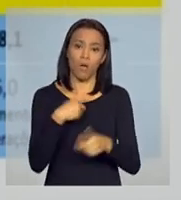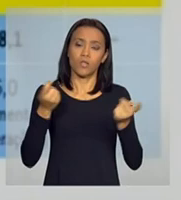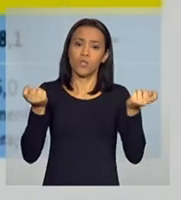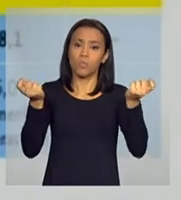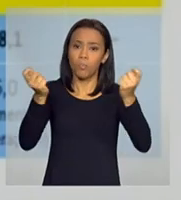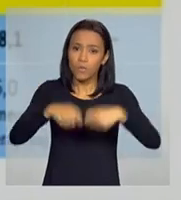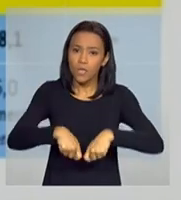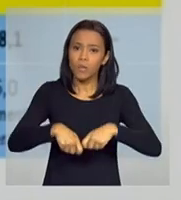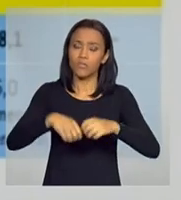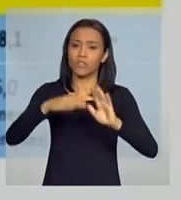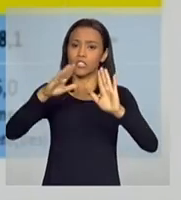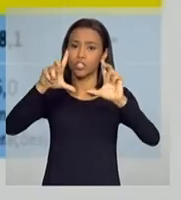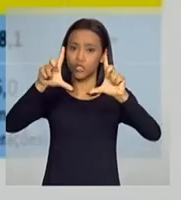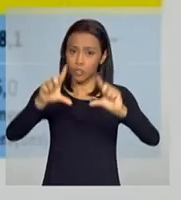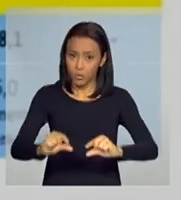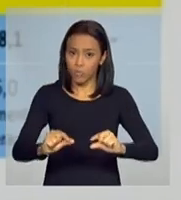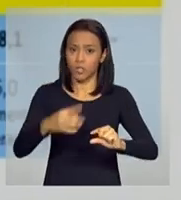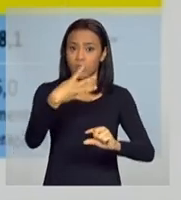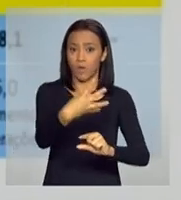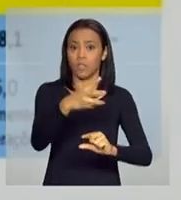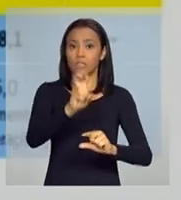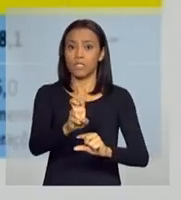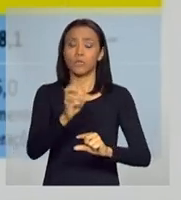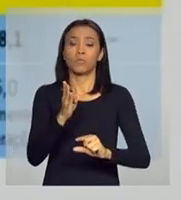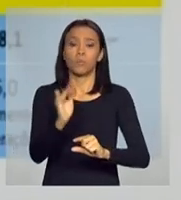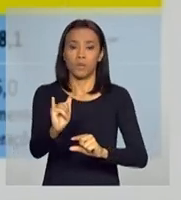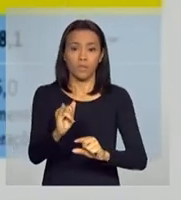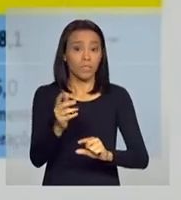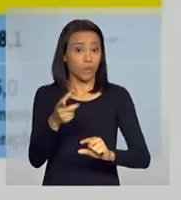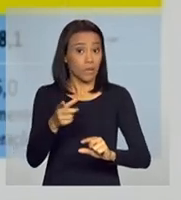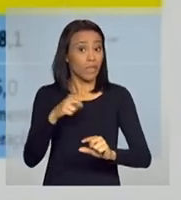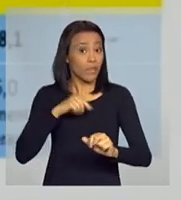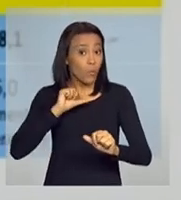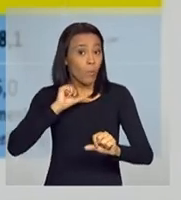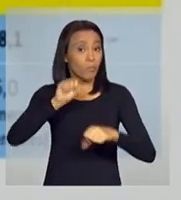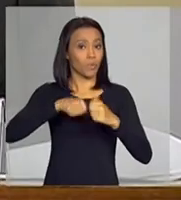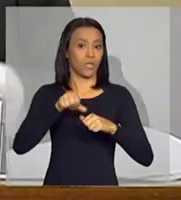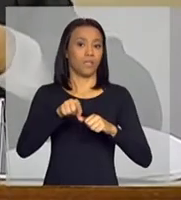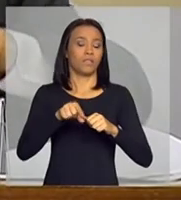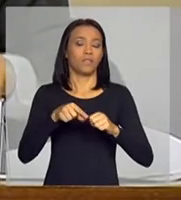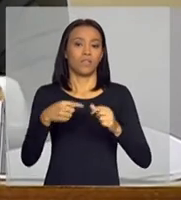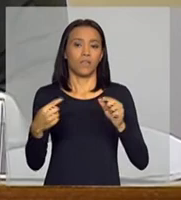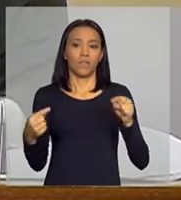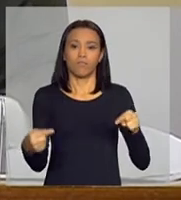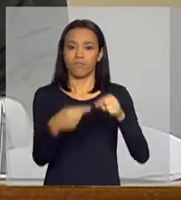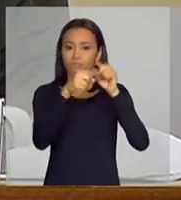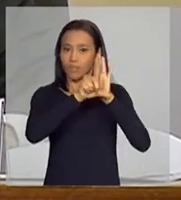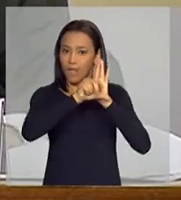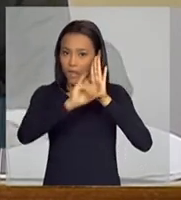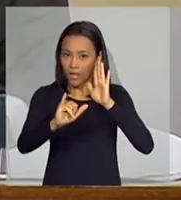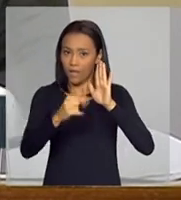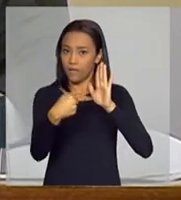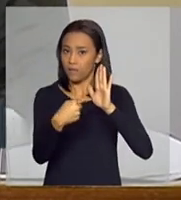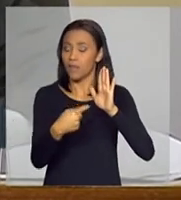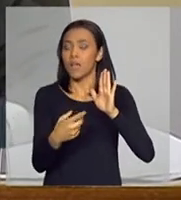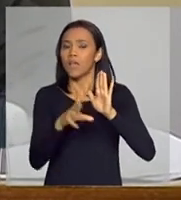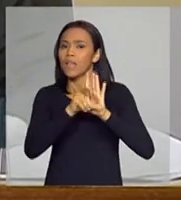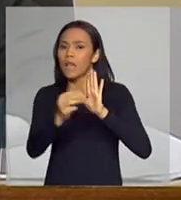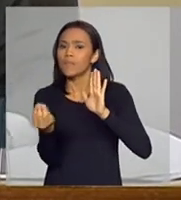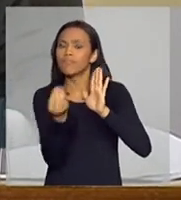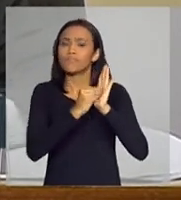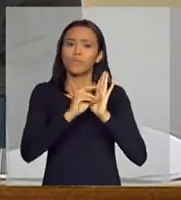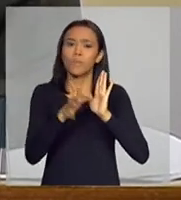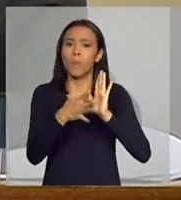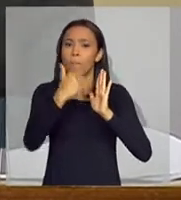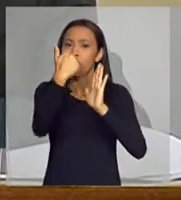exercer um abatimento de 45 bilhões a uma mudança em relação à lei orçamentária na lei orçamentária vi